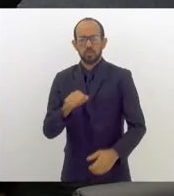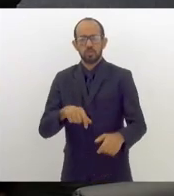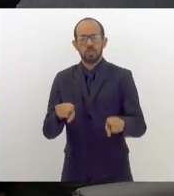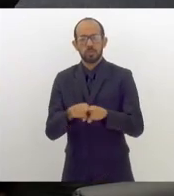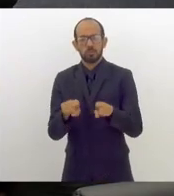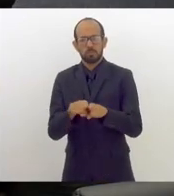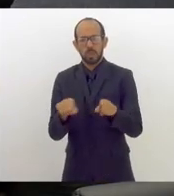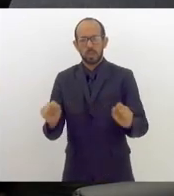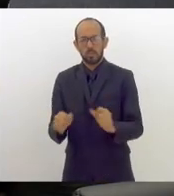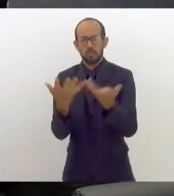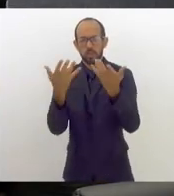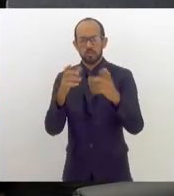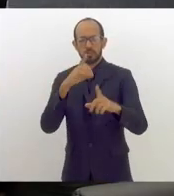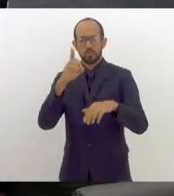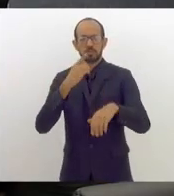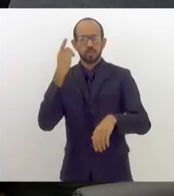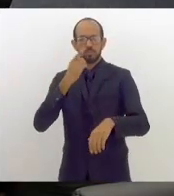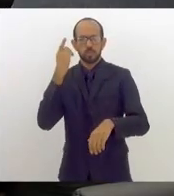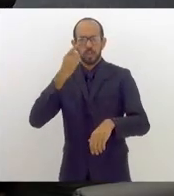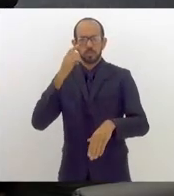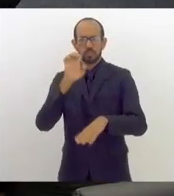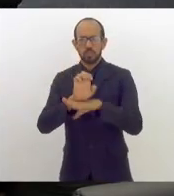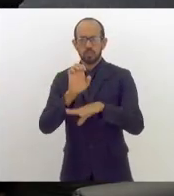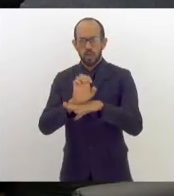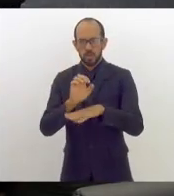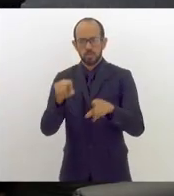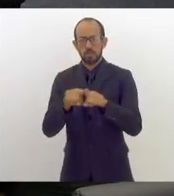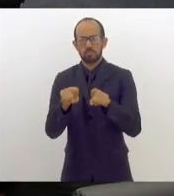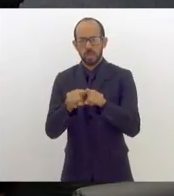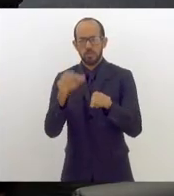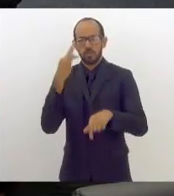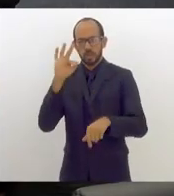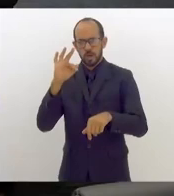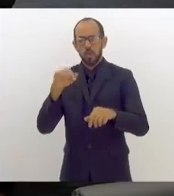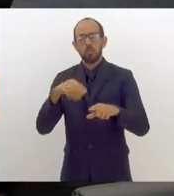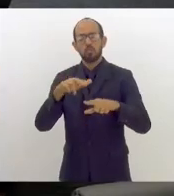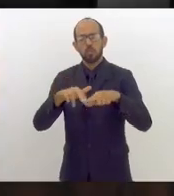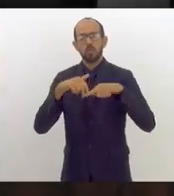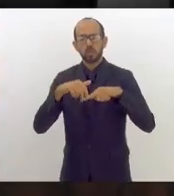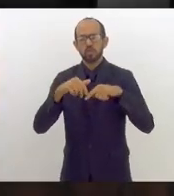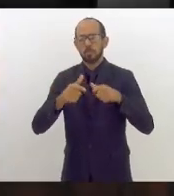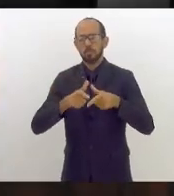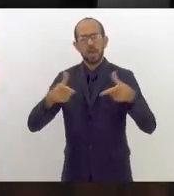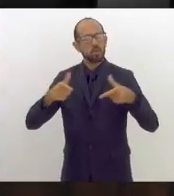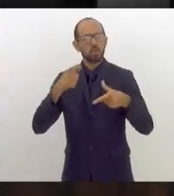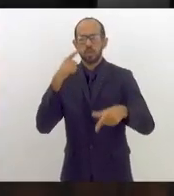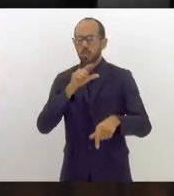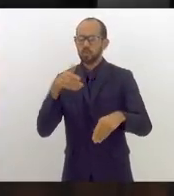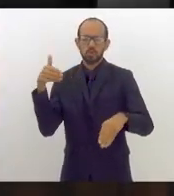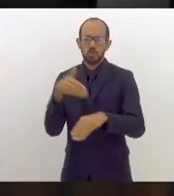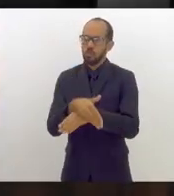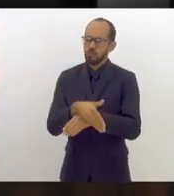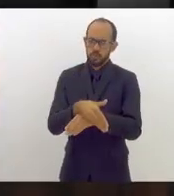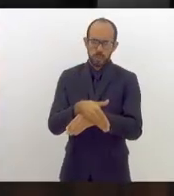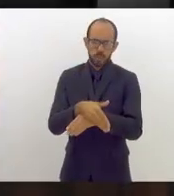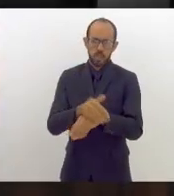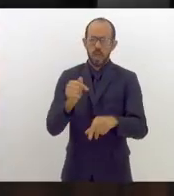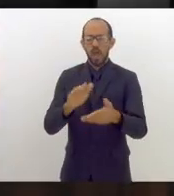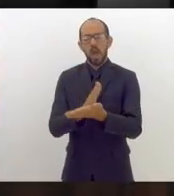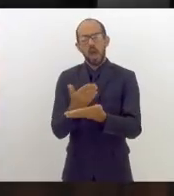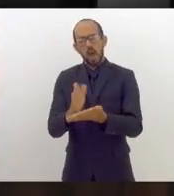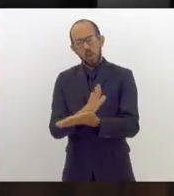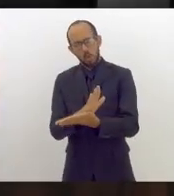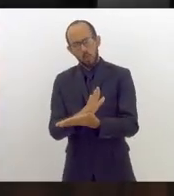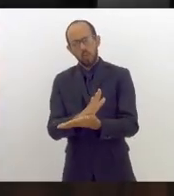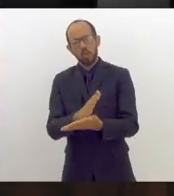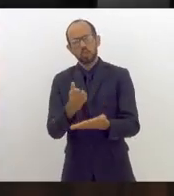estaduais e federais por esse motivo a maioria não pode comparecer alguns mandaram aqui